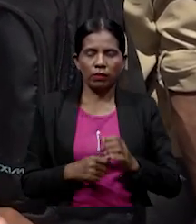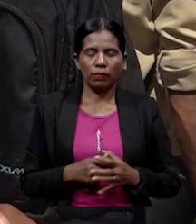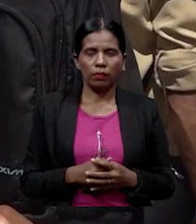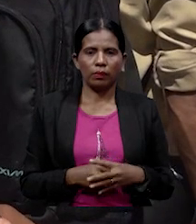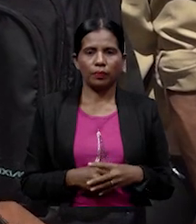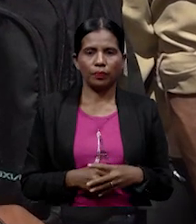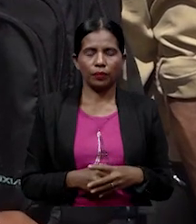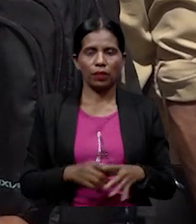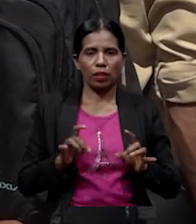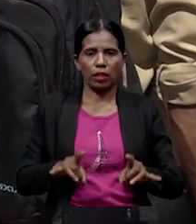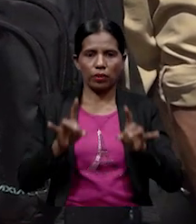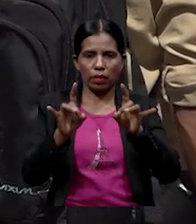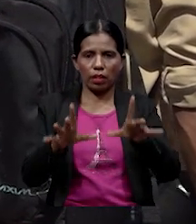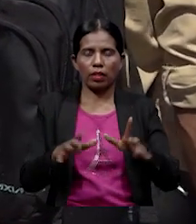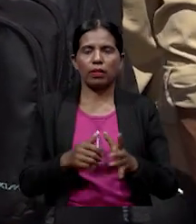governador da Austrália,